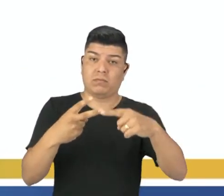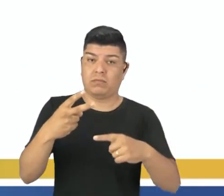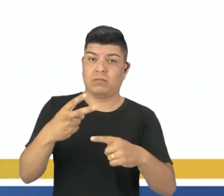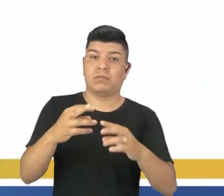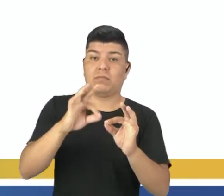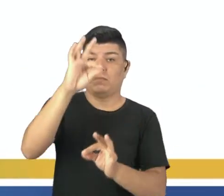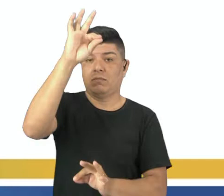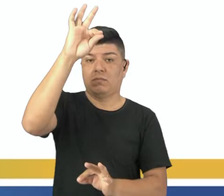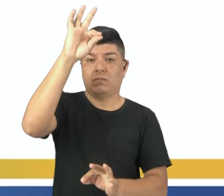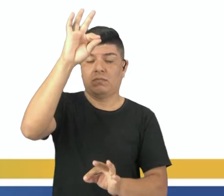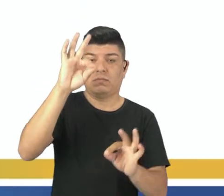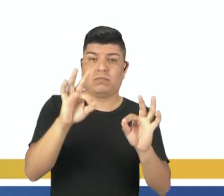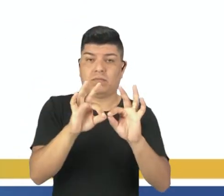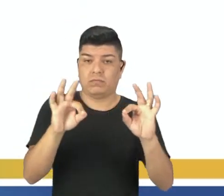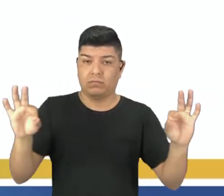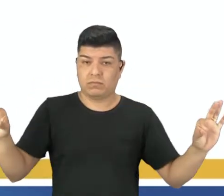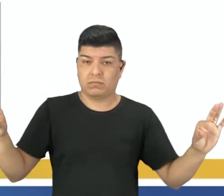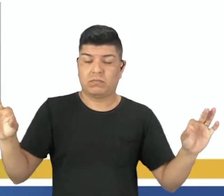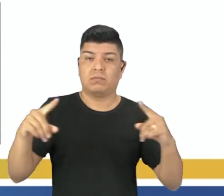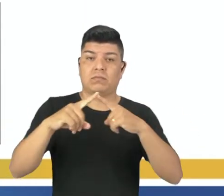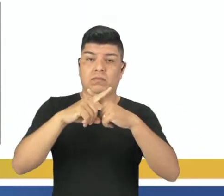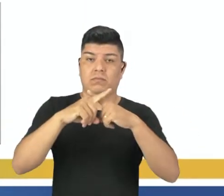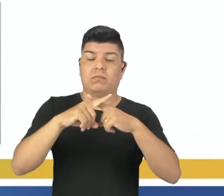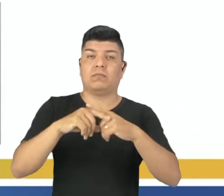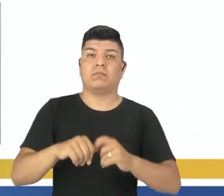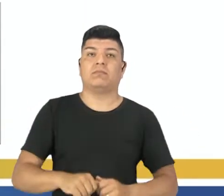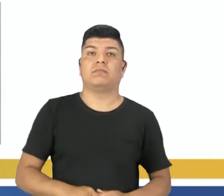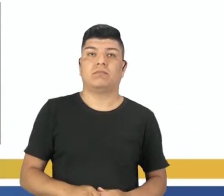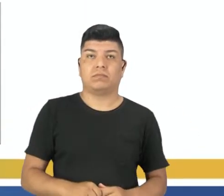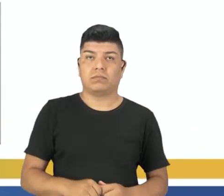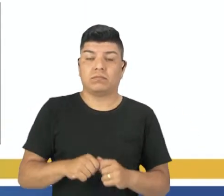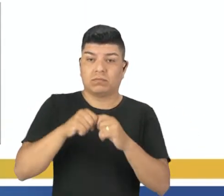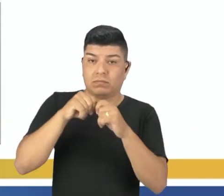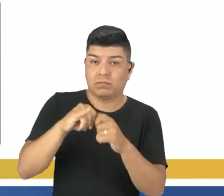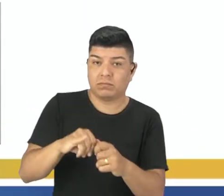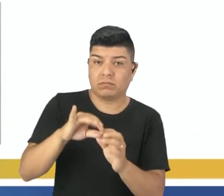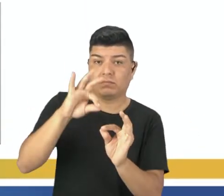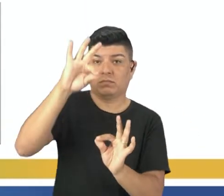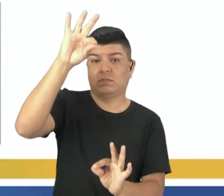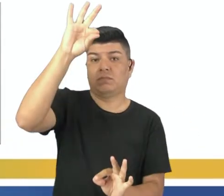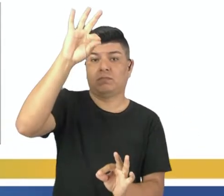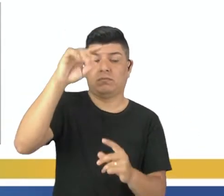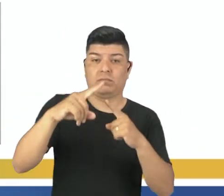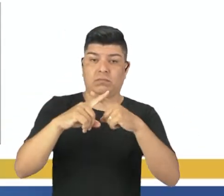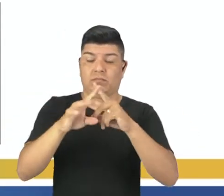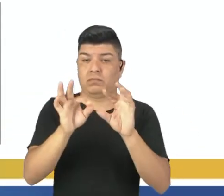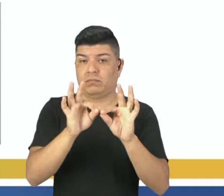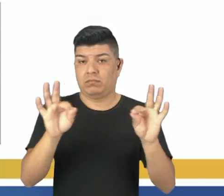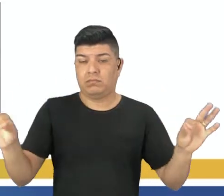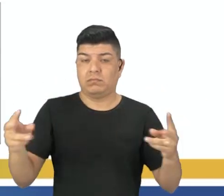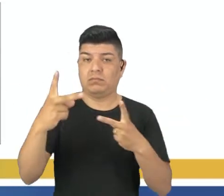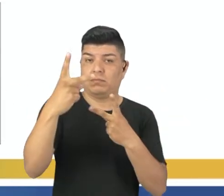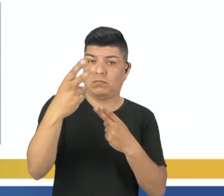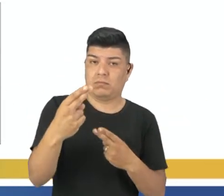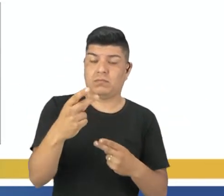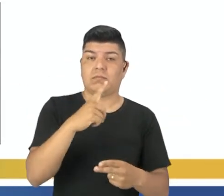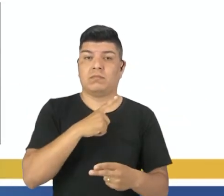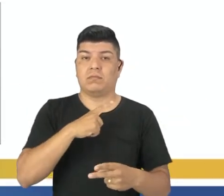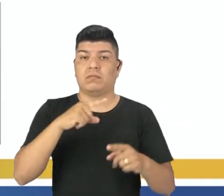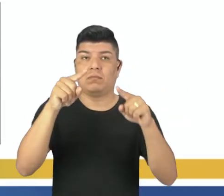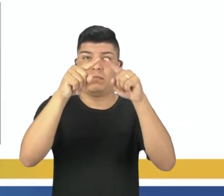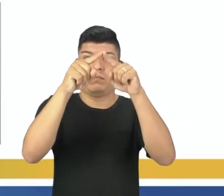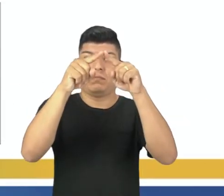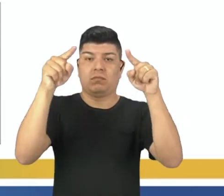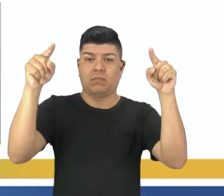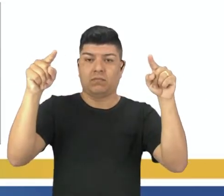né comprimento meses largura Então se o comprimento EA largura possuírem a mesma medida Então nós vamos ter um